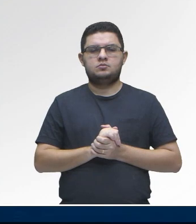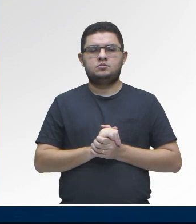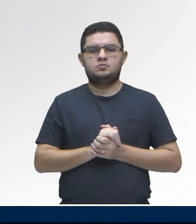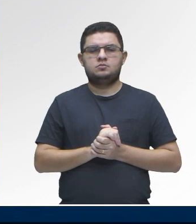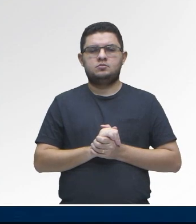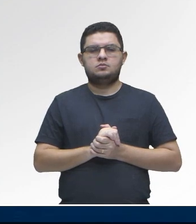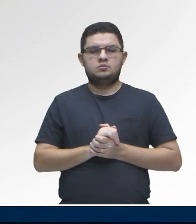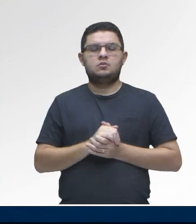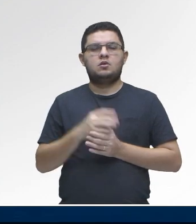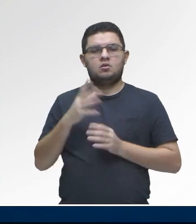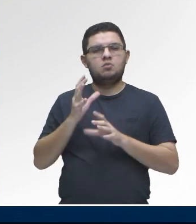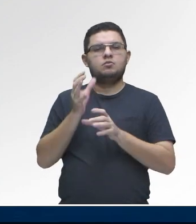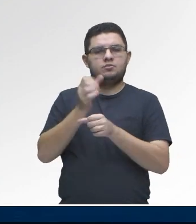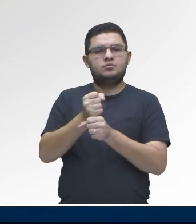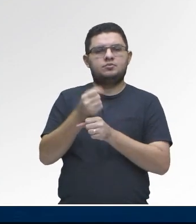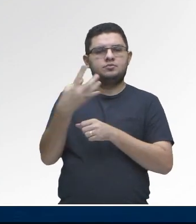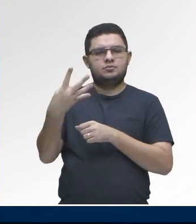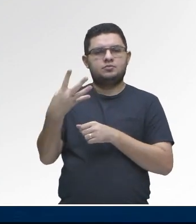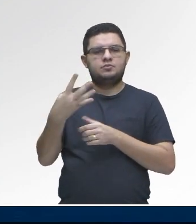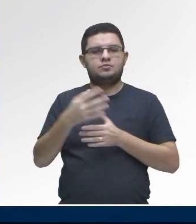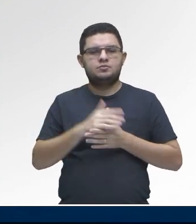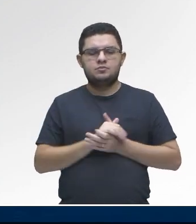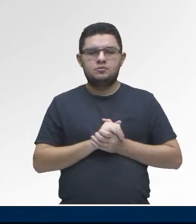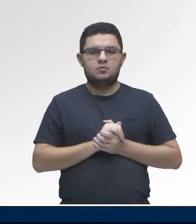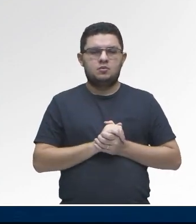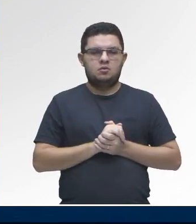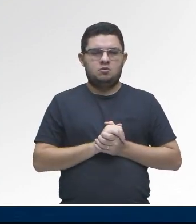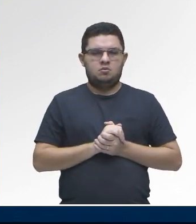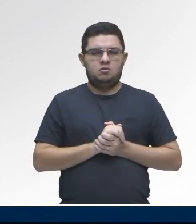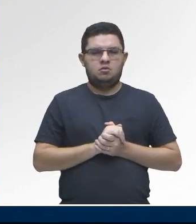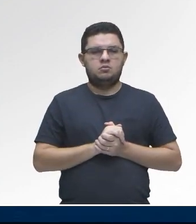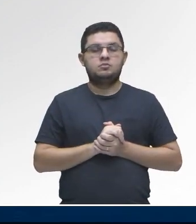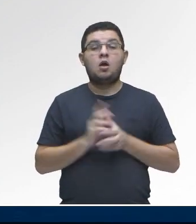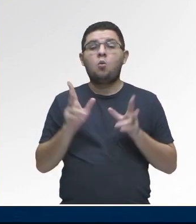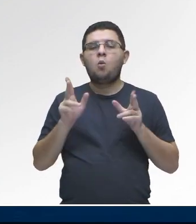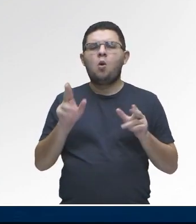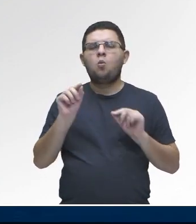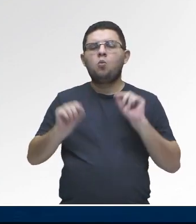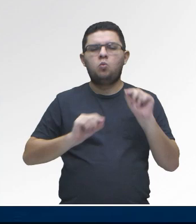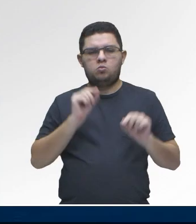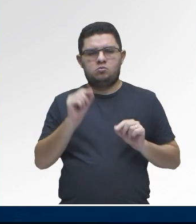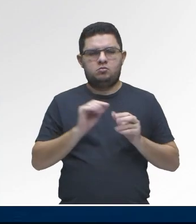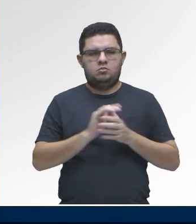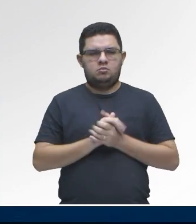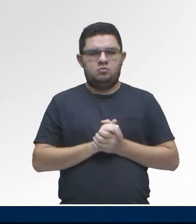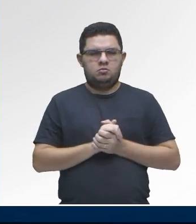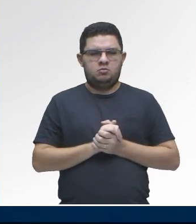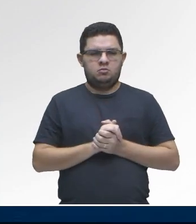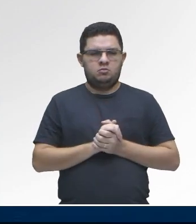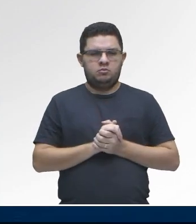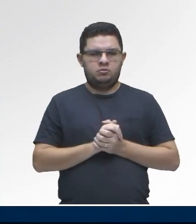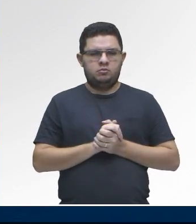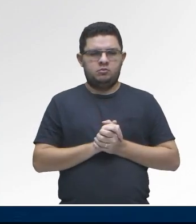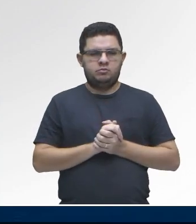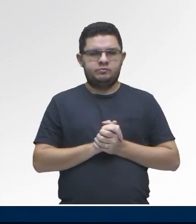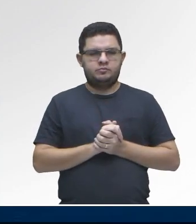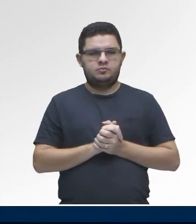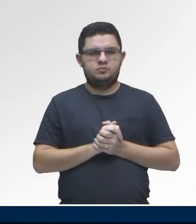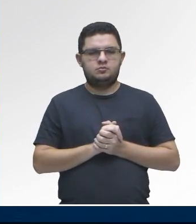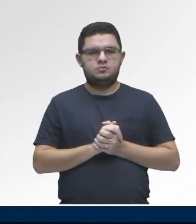0. Isso aqui é a mesma coisa que raiz